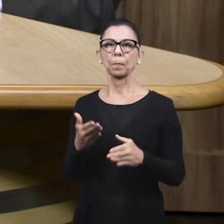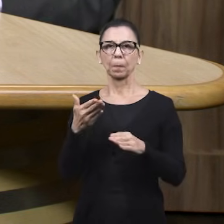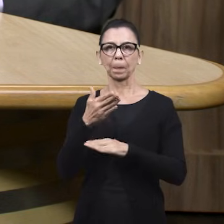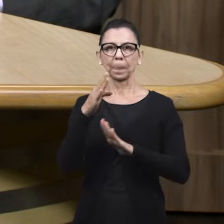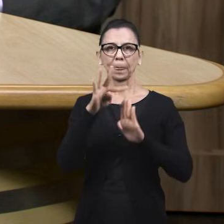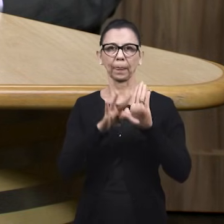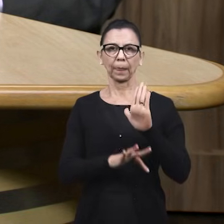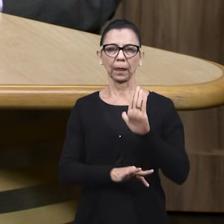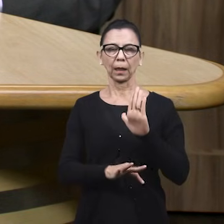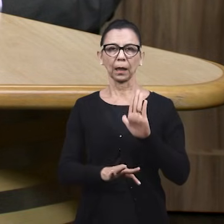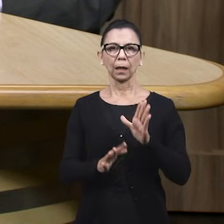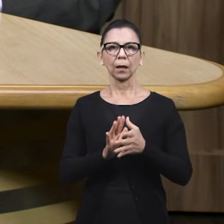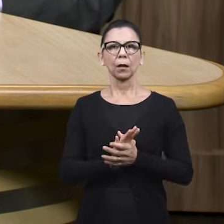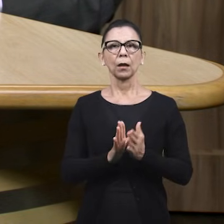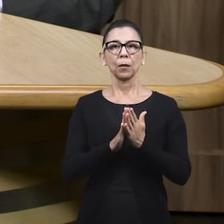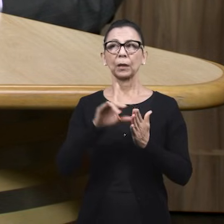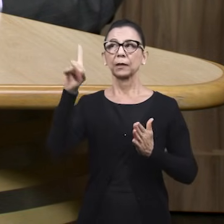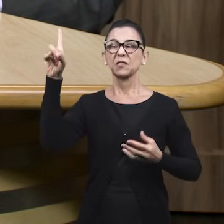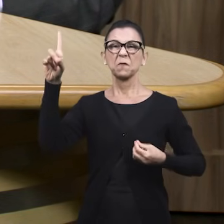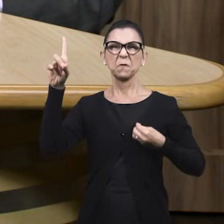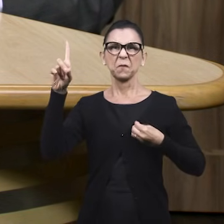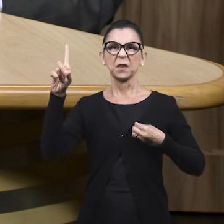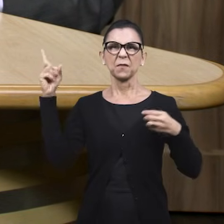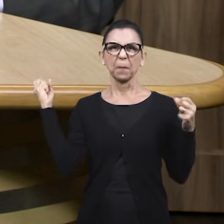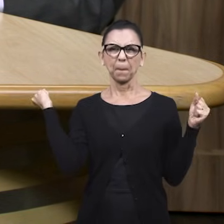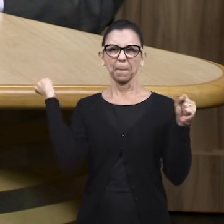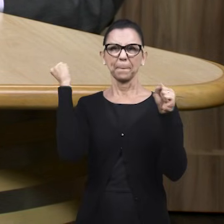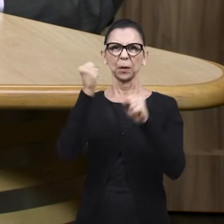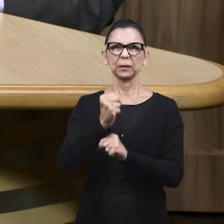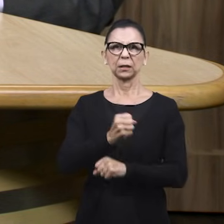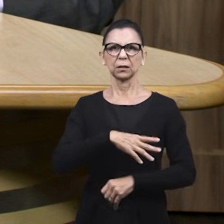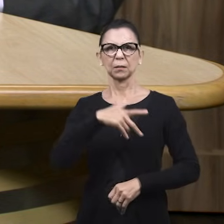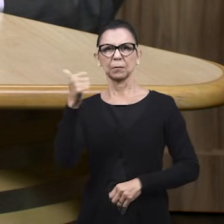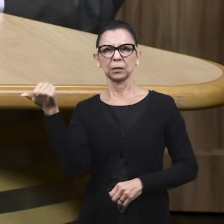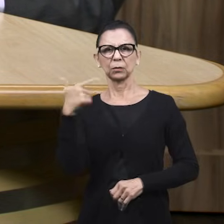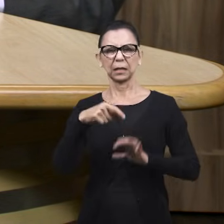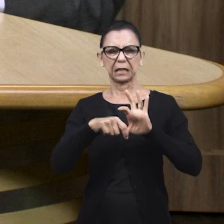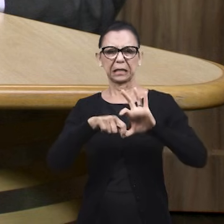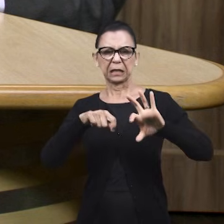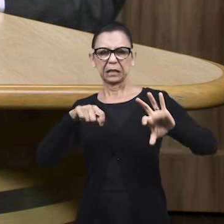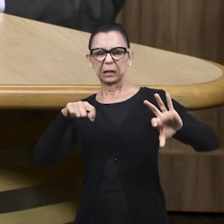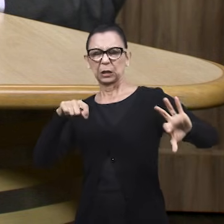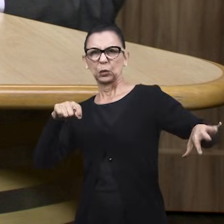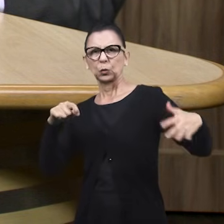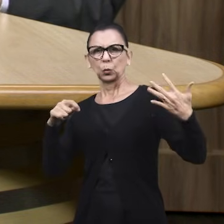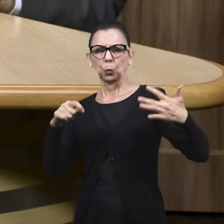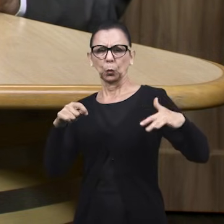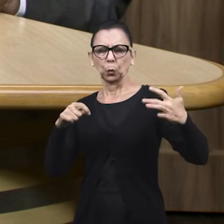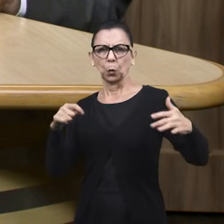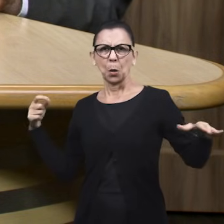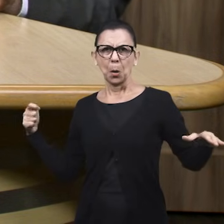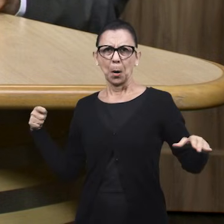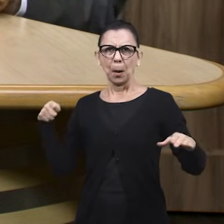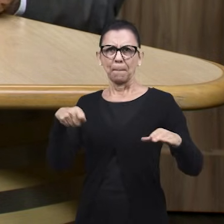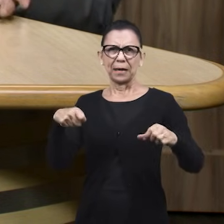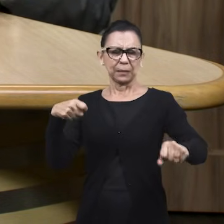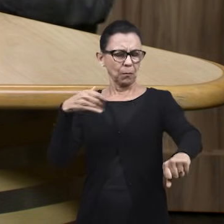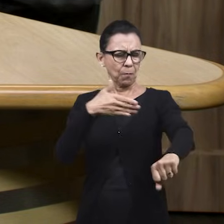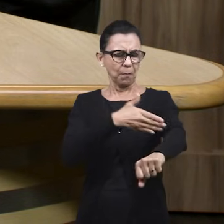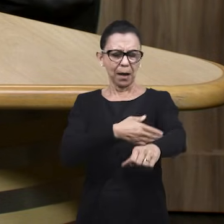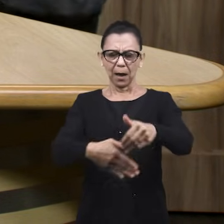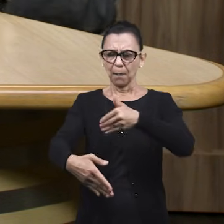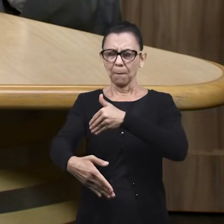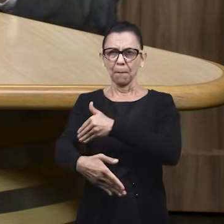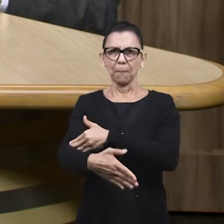no texto, a palavra de Deus é viva e eficaz, mais penetrante que espada alguma de 2 gumes e penetra até